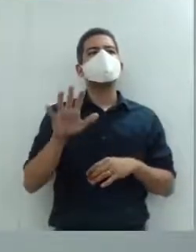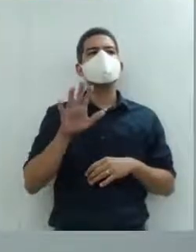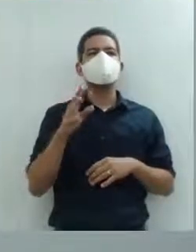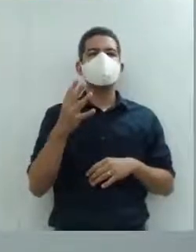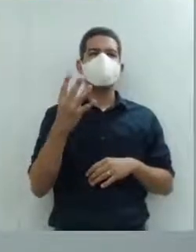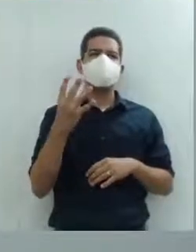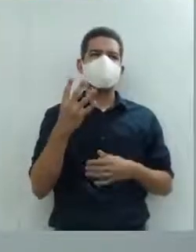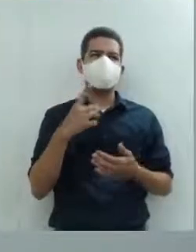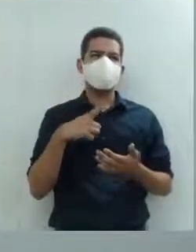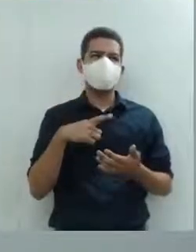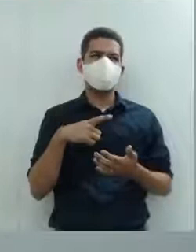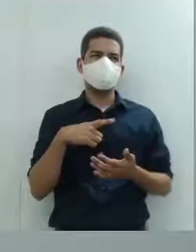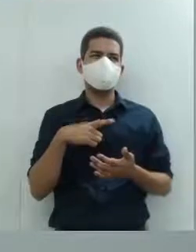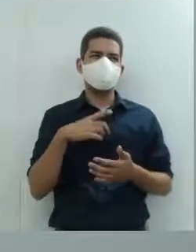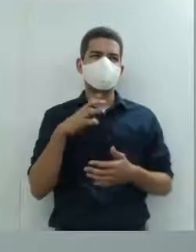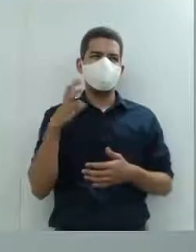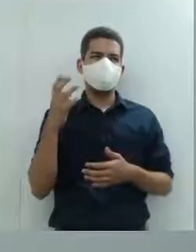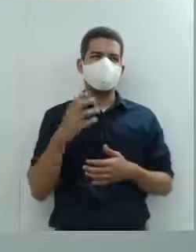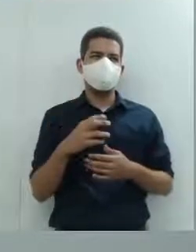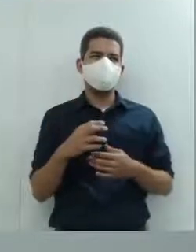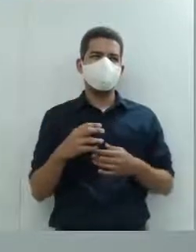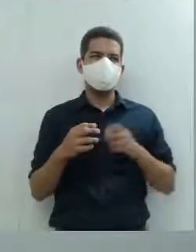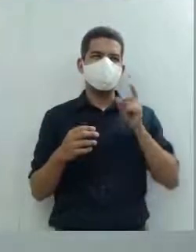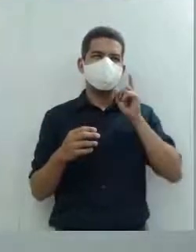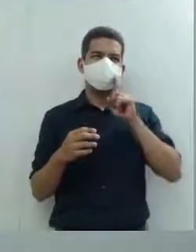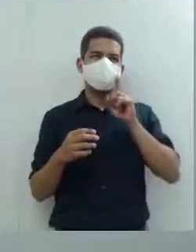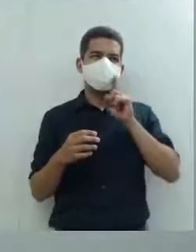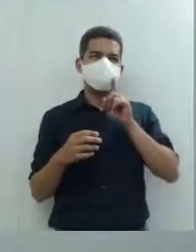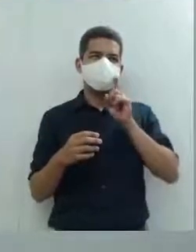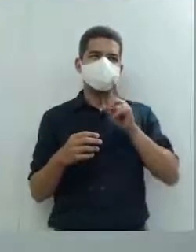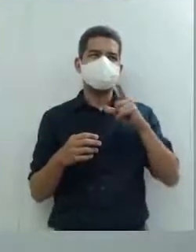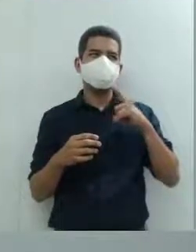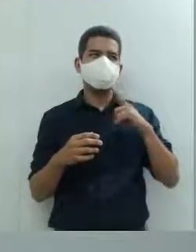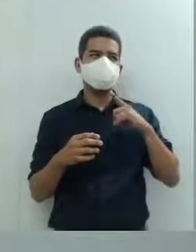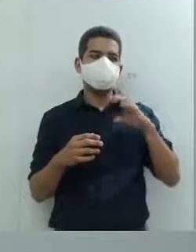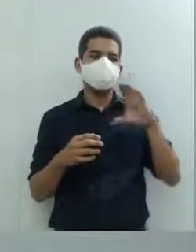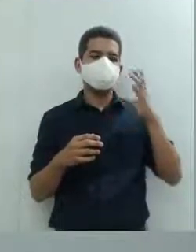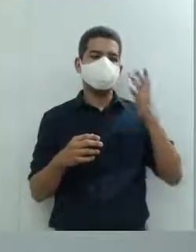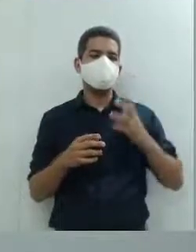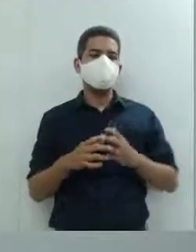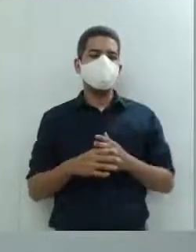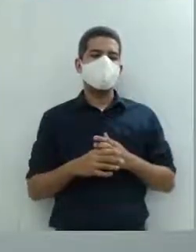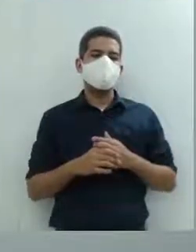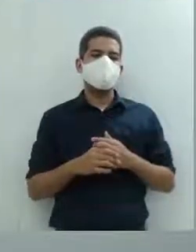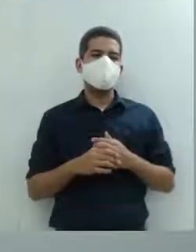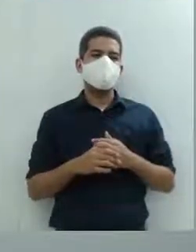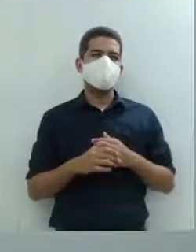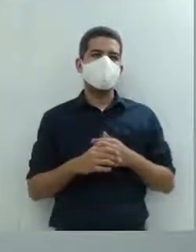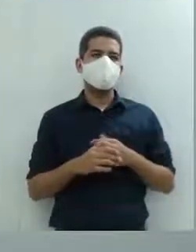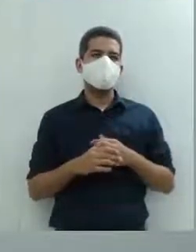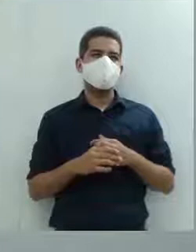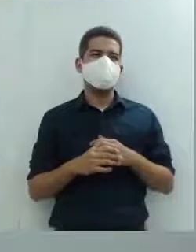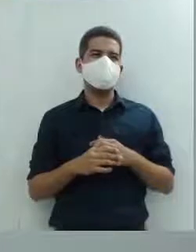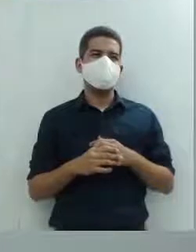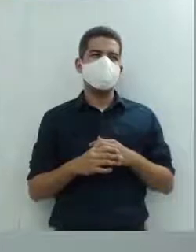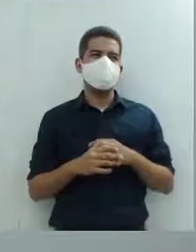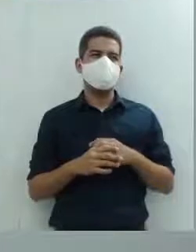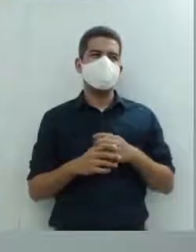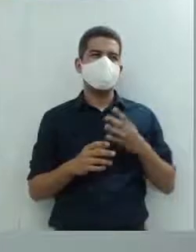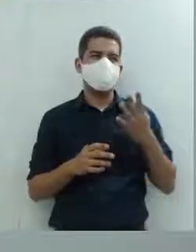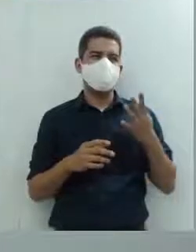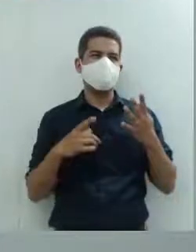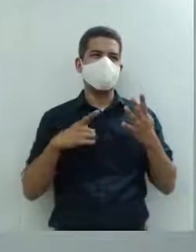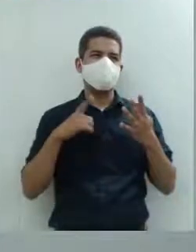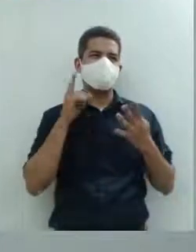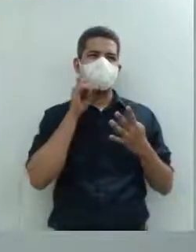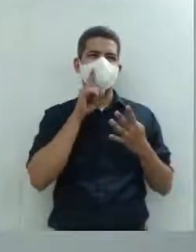4 estações bem definidas. Olha os Estados Unidos. A gente imagina as 4 estações do ano, é as 4 estações americanas,